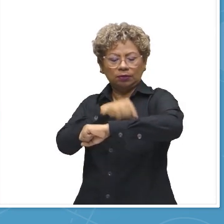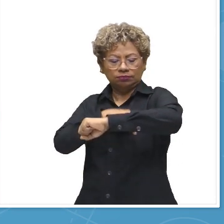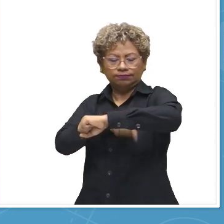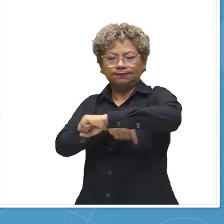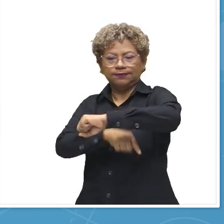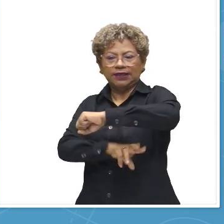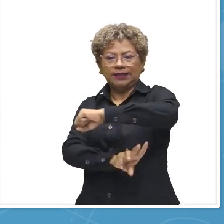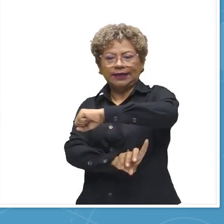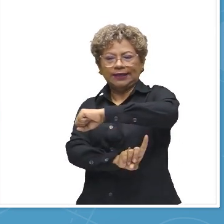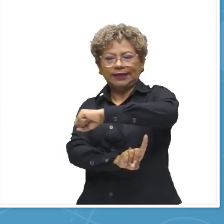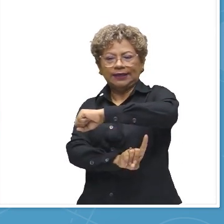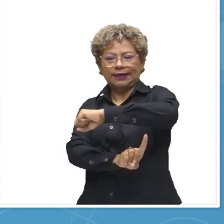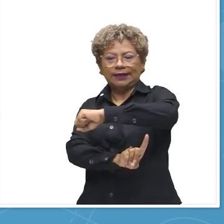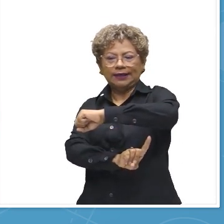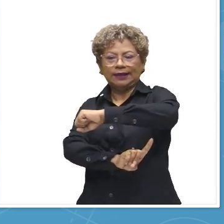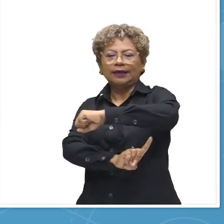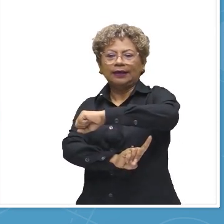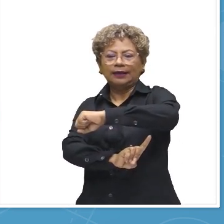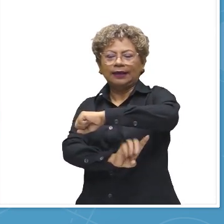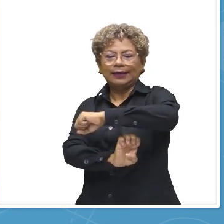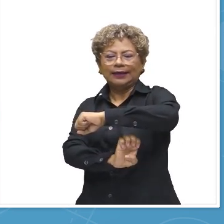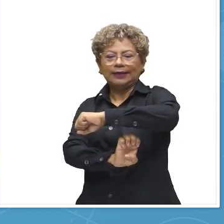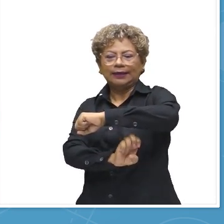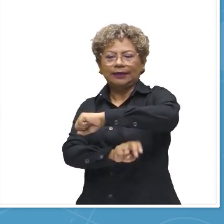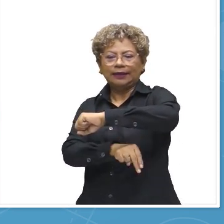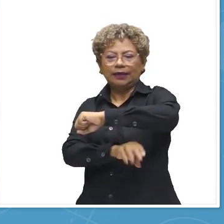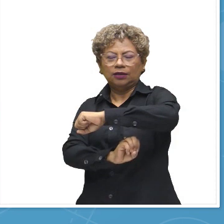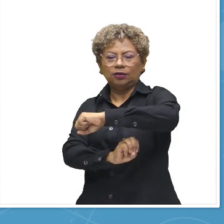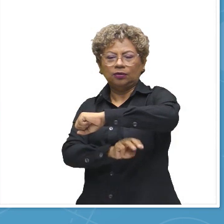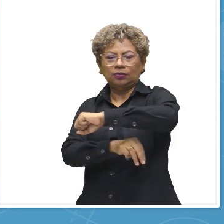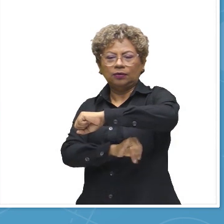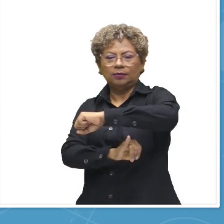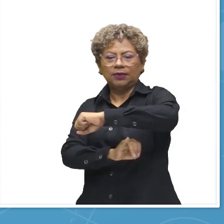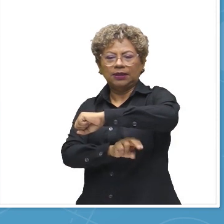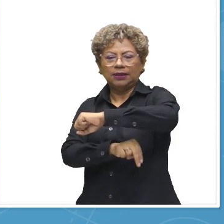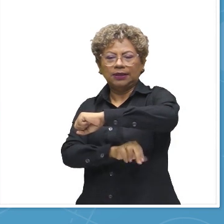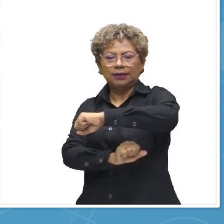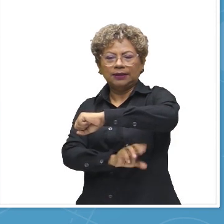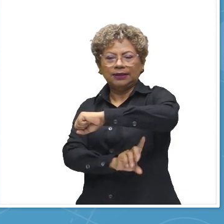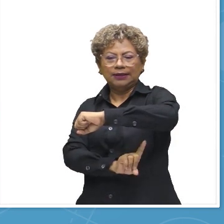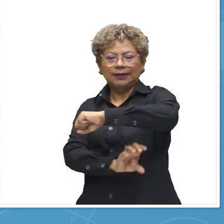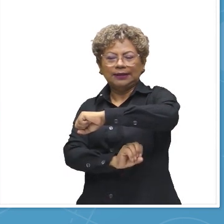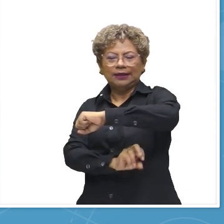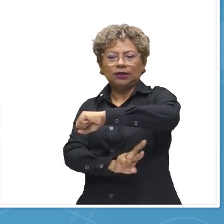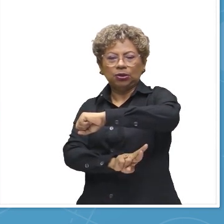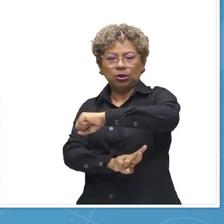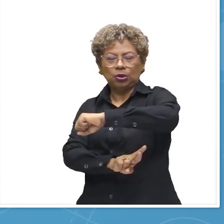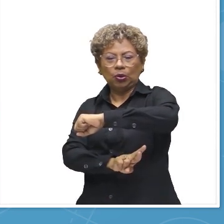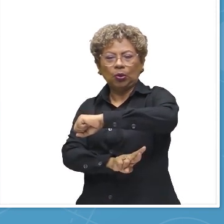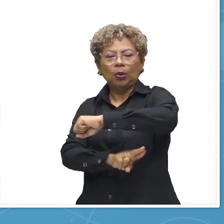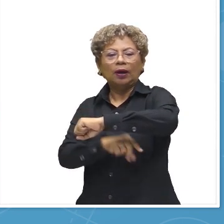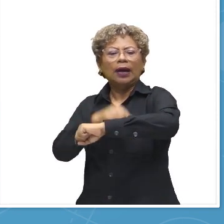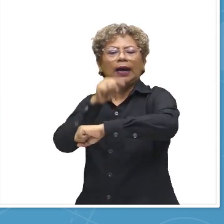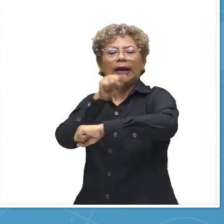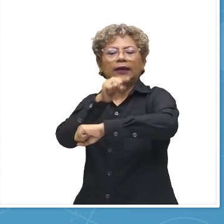é o nosso denominador. Beleza. Mas observem que tanto o numerador quanto o